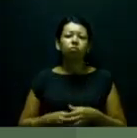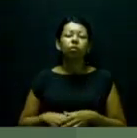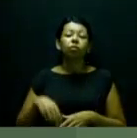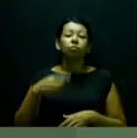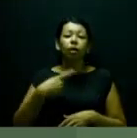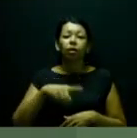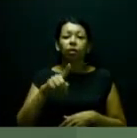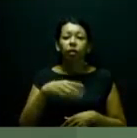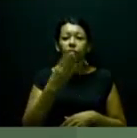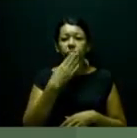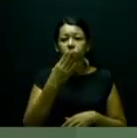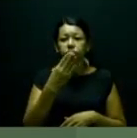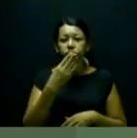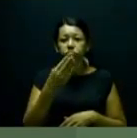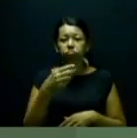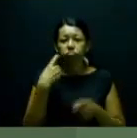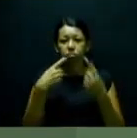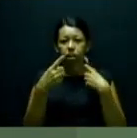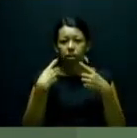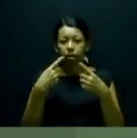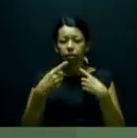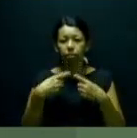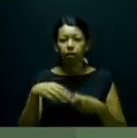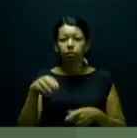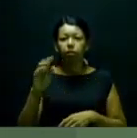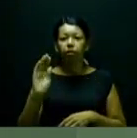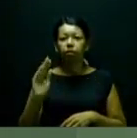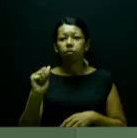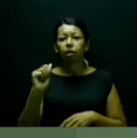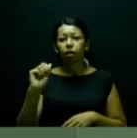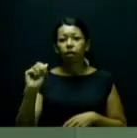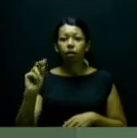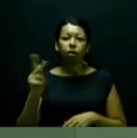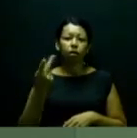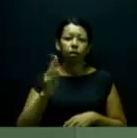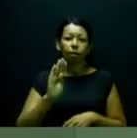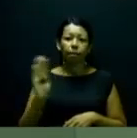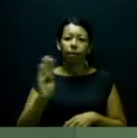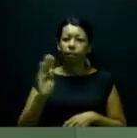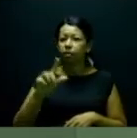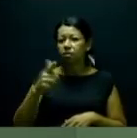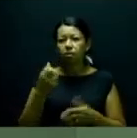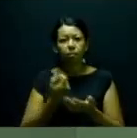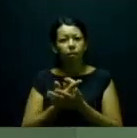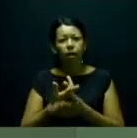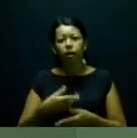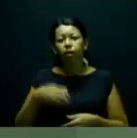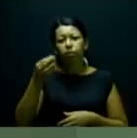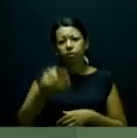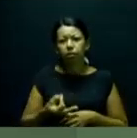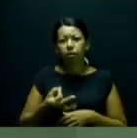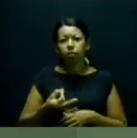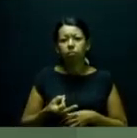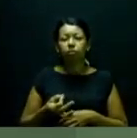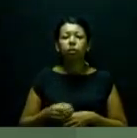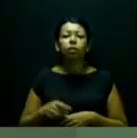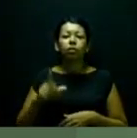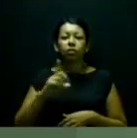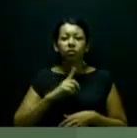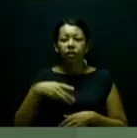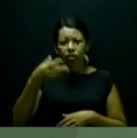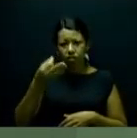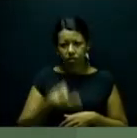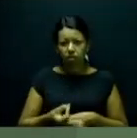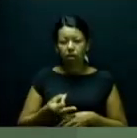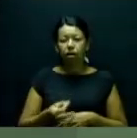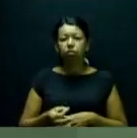HBB se você acaba não pagando corretamente a empresa? Aí não tem como, né? Agora, se estivesse pagando